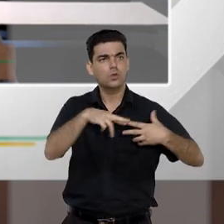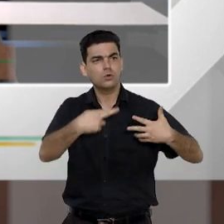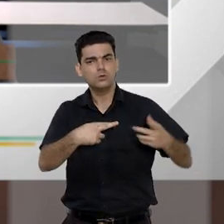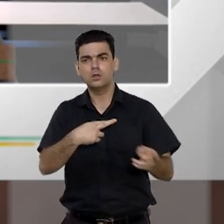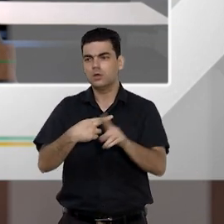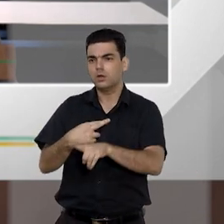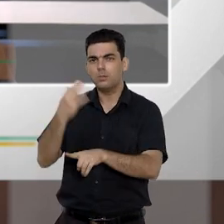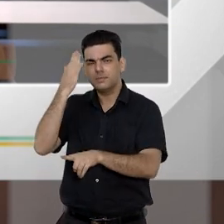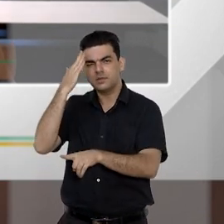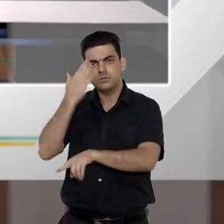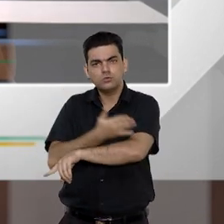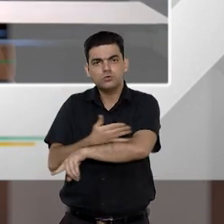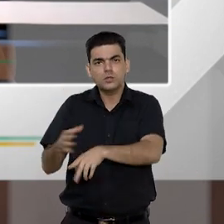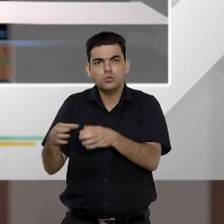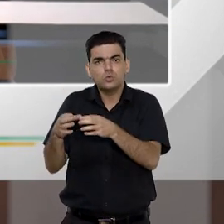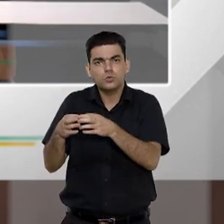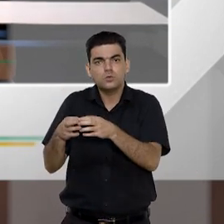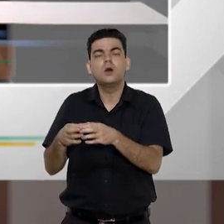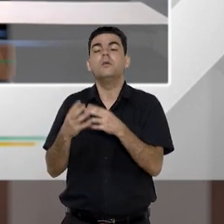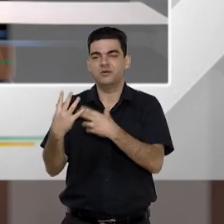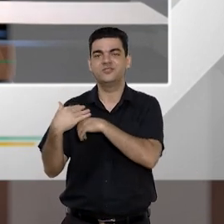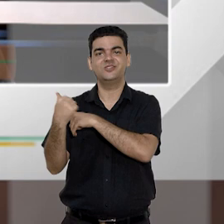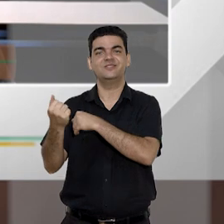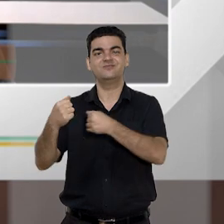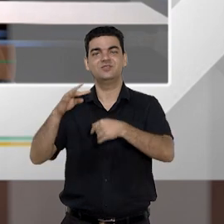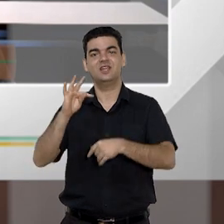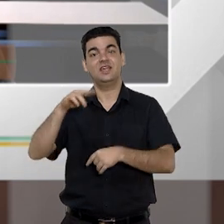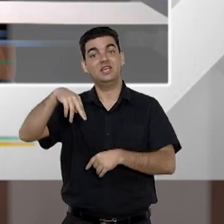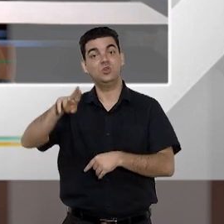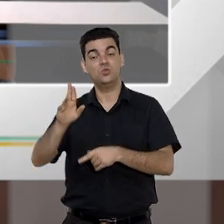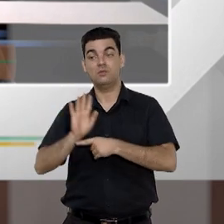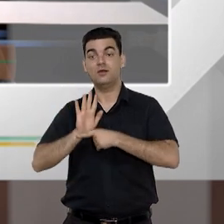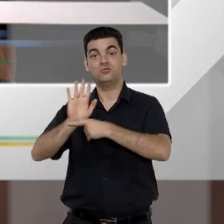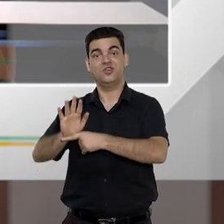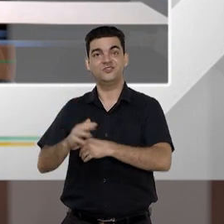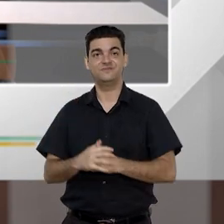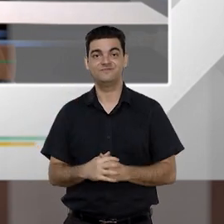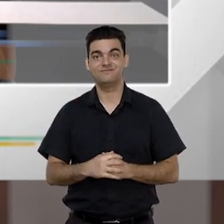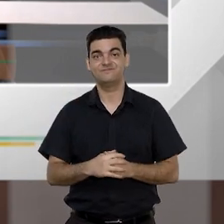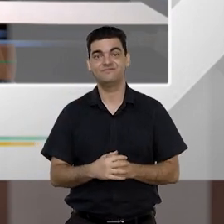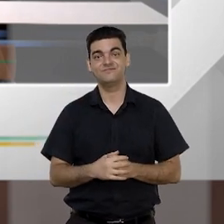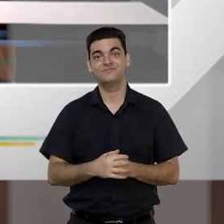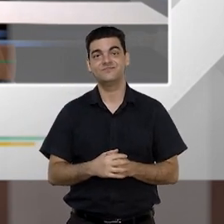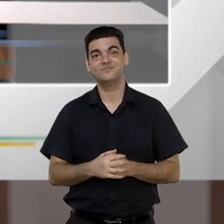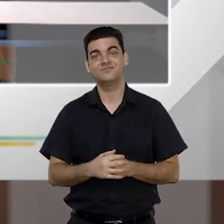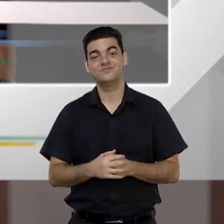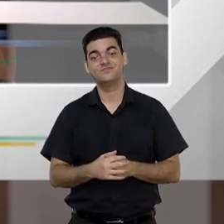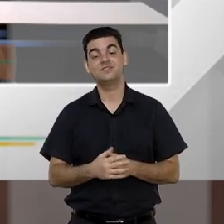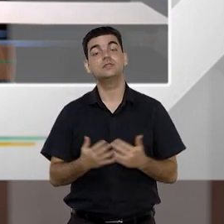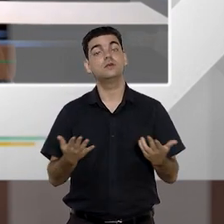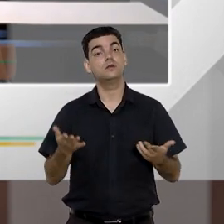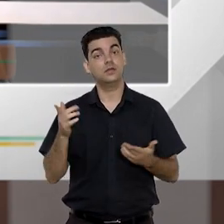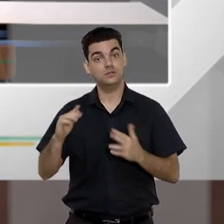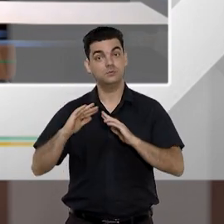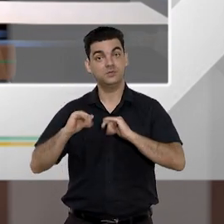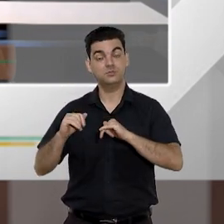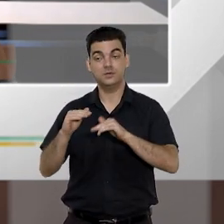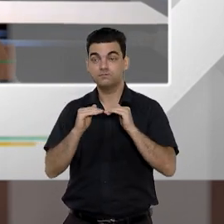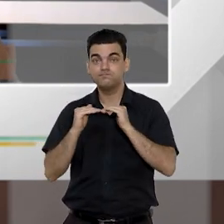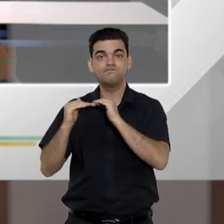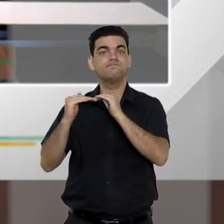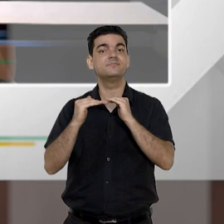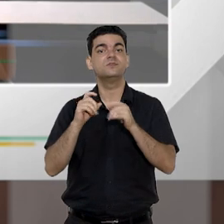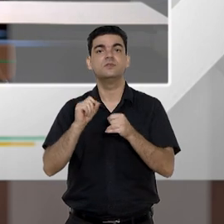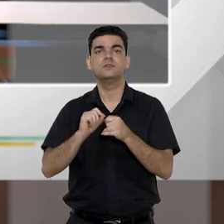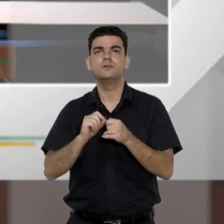um acórdão da turma recursal e o entendimento do Superior Tribunal de Justiça. Essa implementação